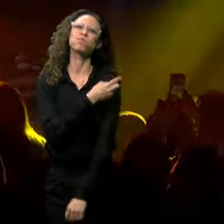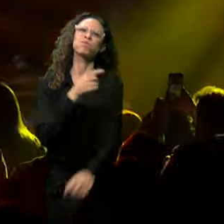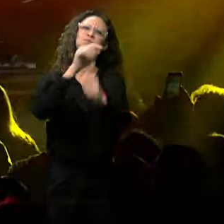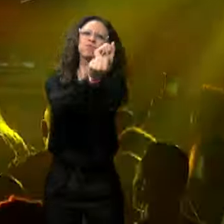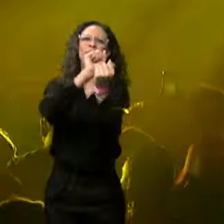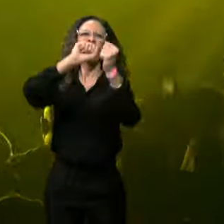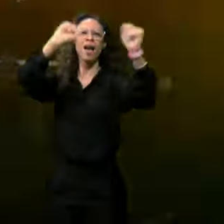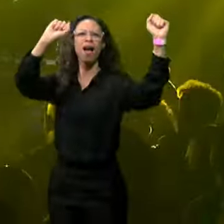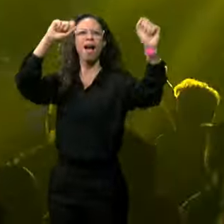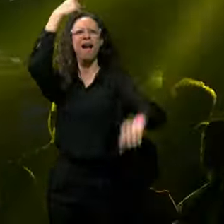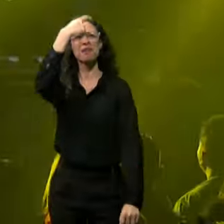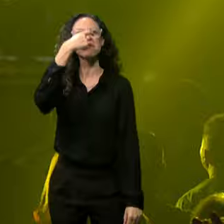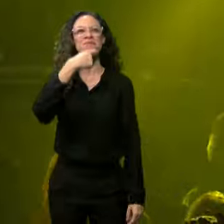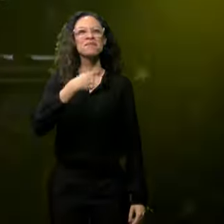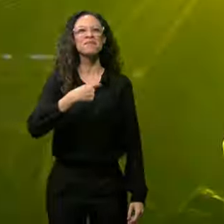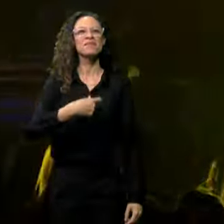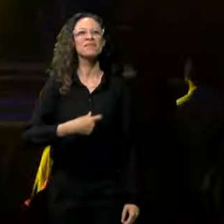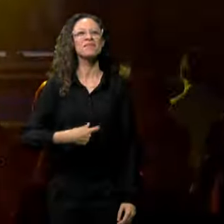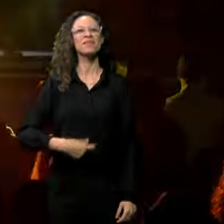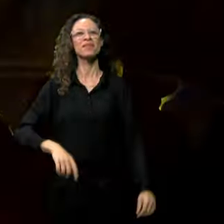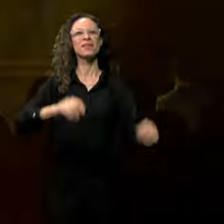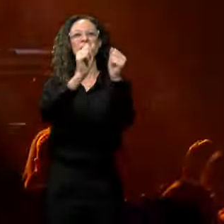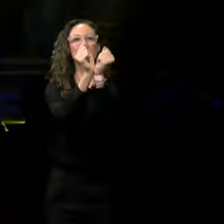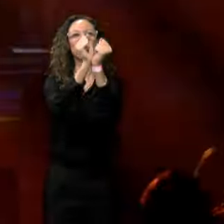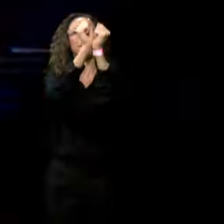eu sou livre